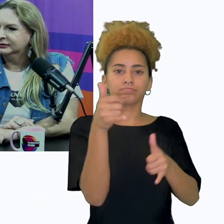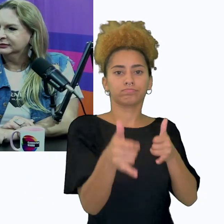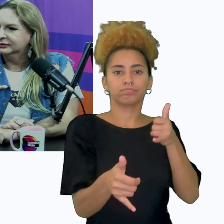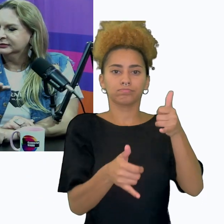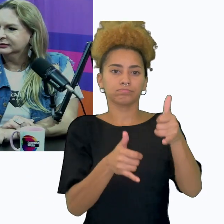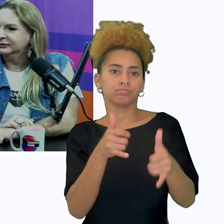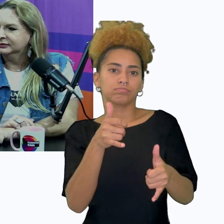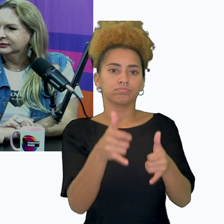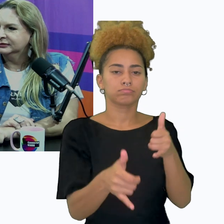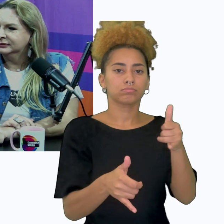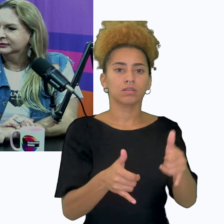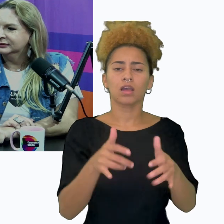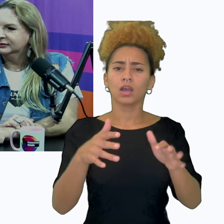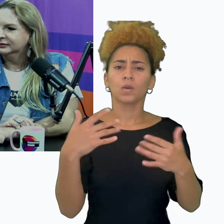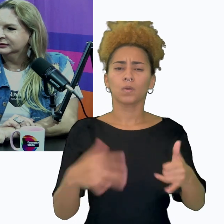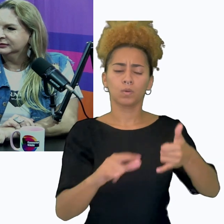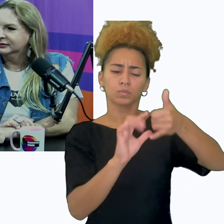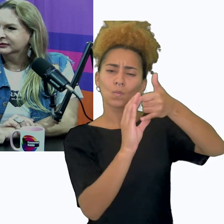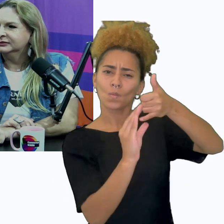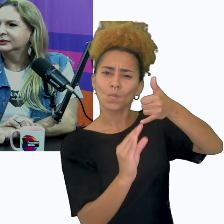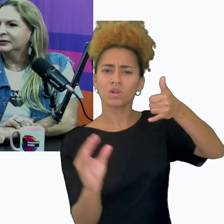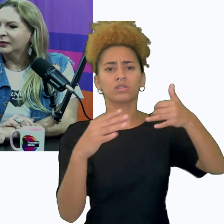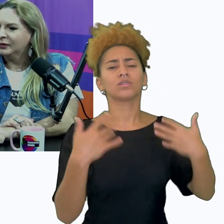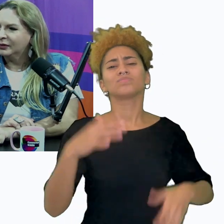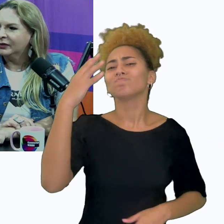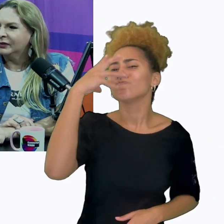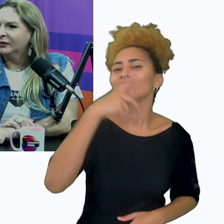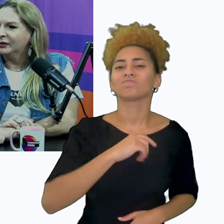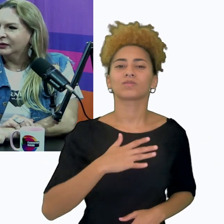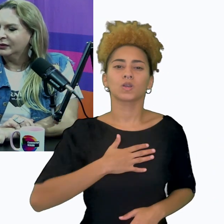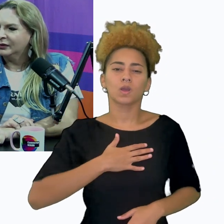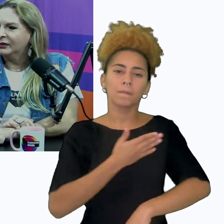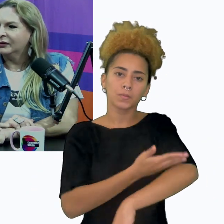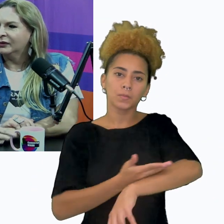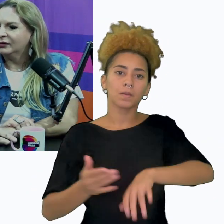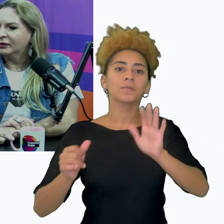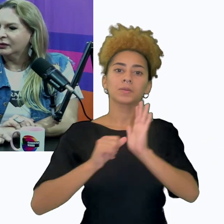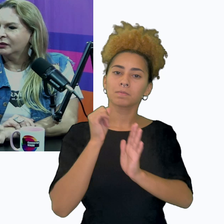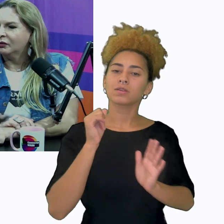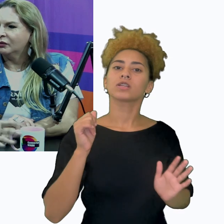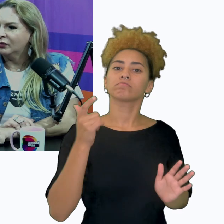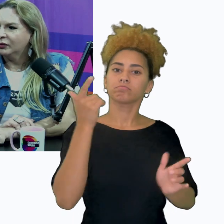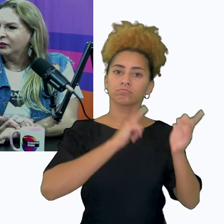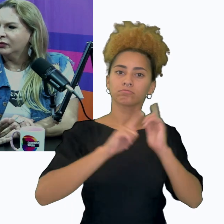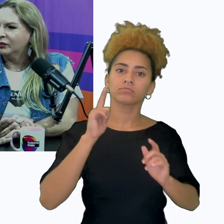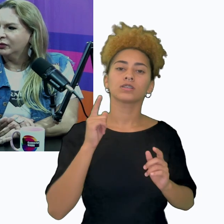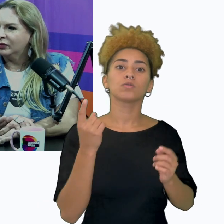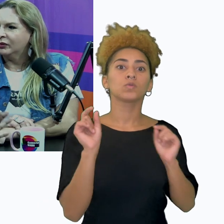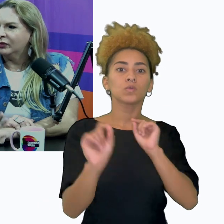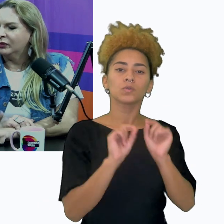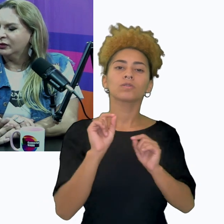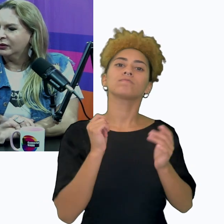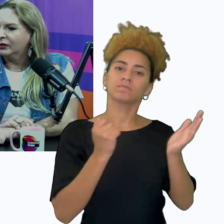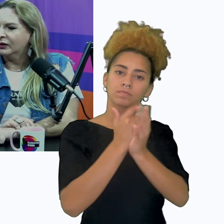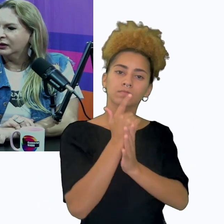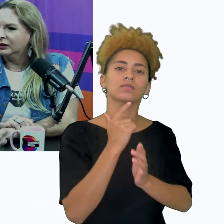Typical Melly que ela fazia, um sapato enorme, ela sempre tinha. E era muito bonito, um sapato branco. A primeira coisa que eu fui logo pra comprar, que tinha que